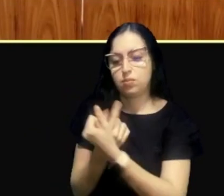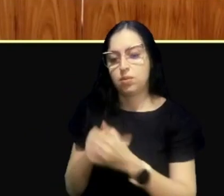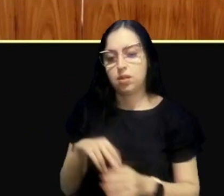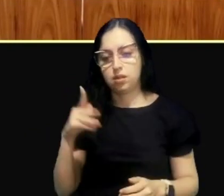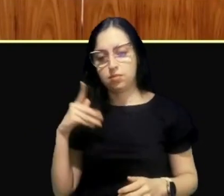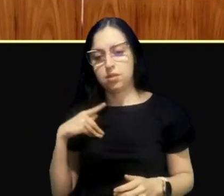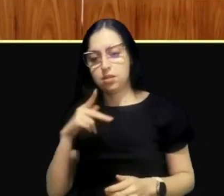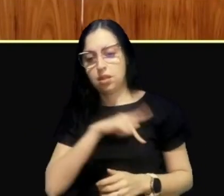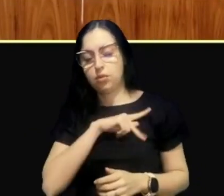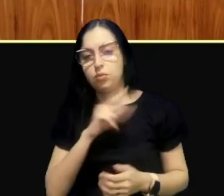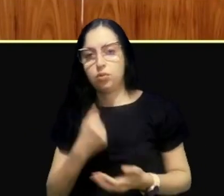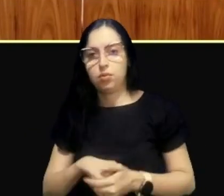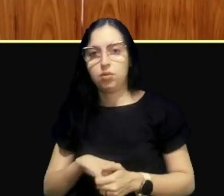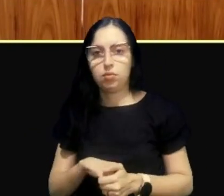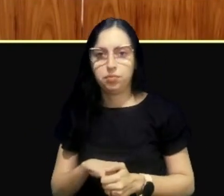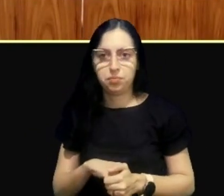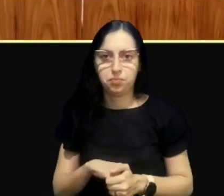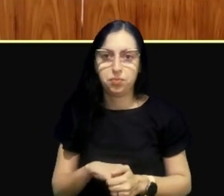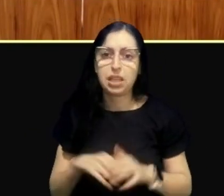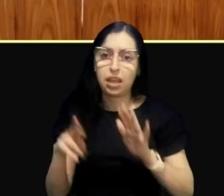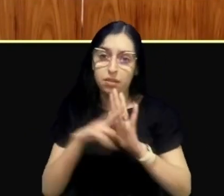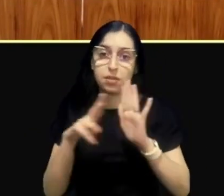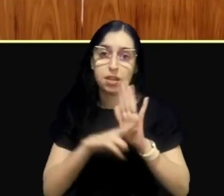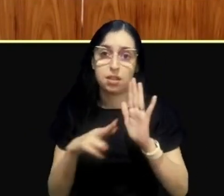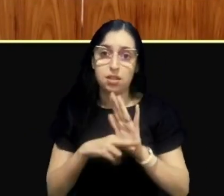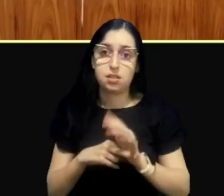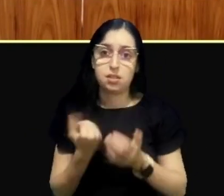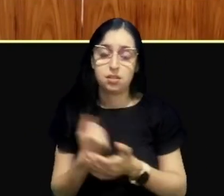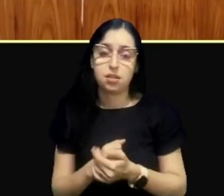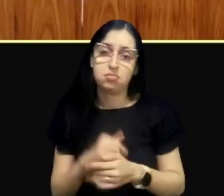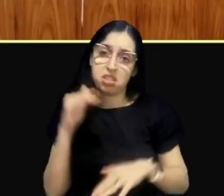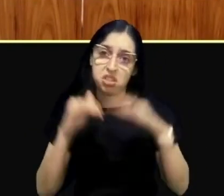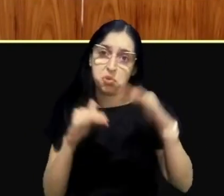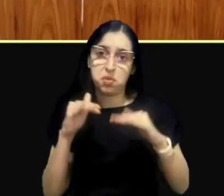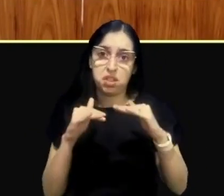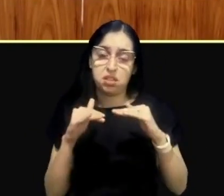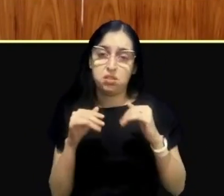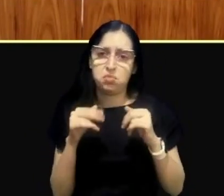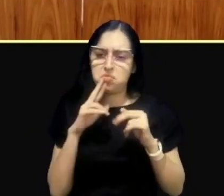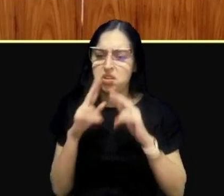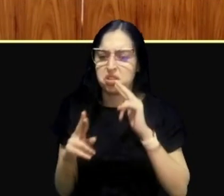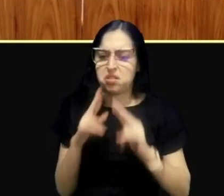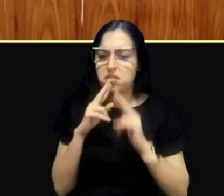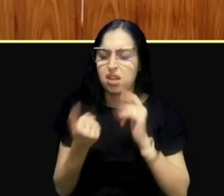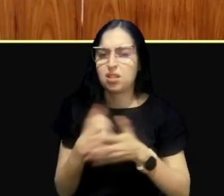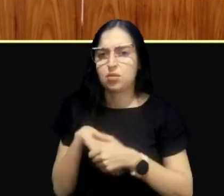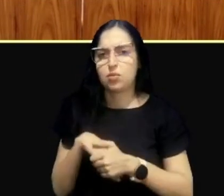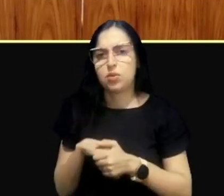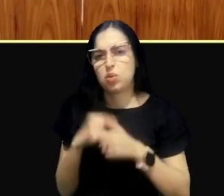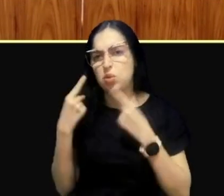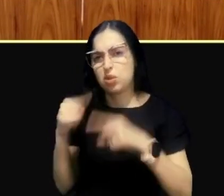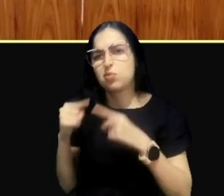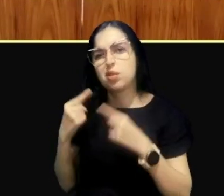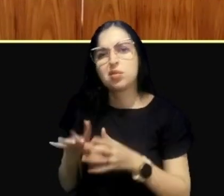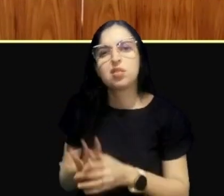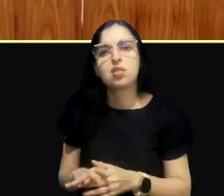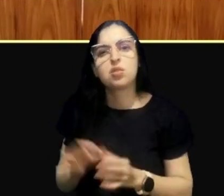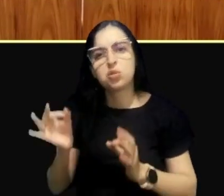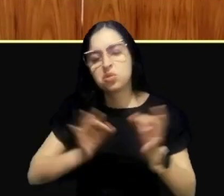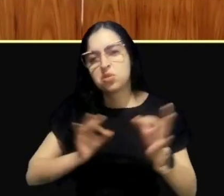MP no termo de referência e talvez até o questionamento dos termos de referência, que o judiciário também é Sim,